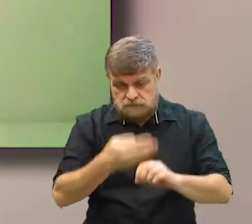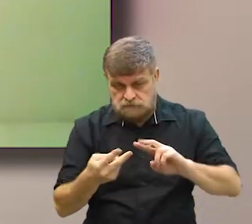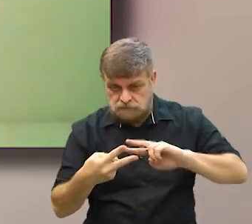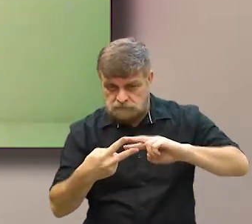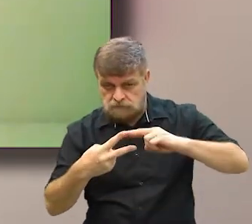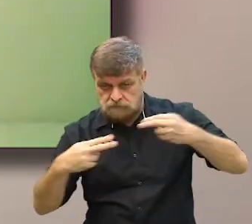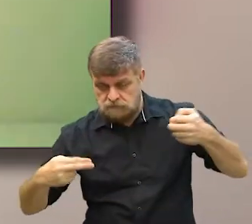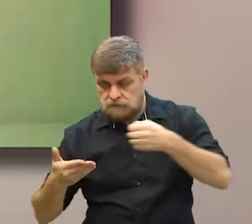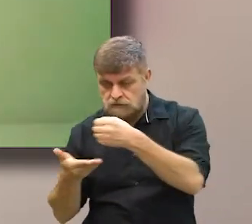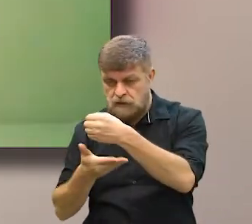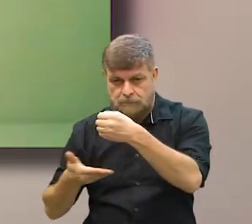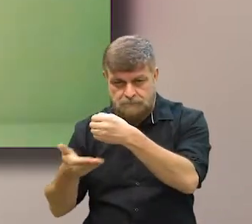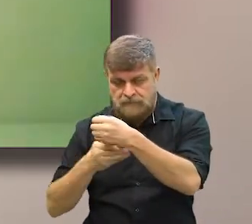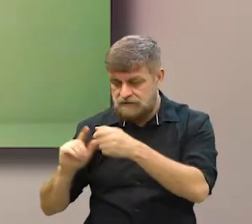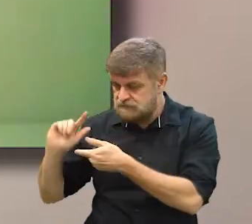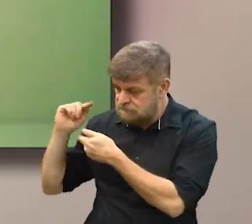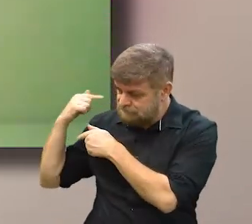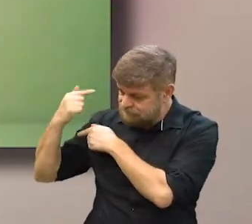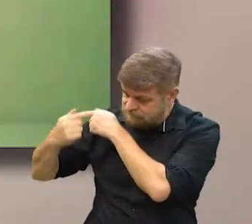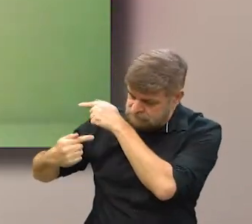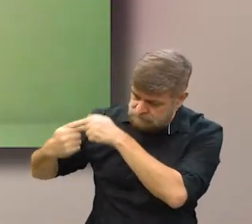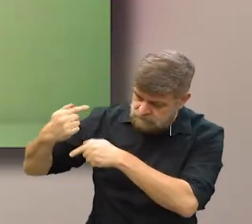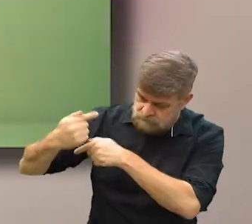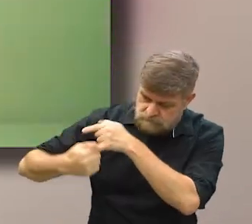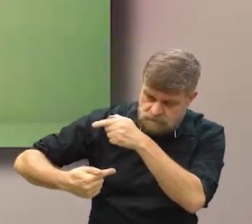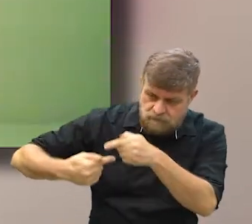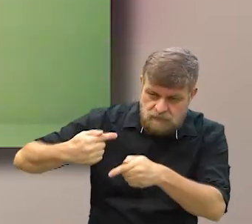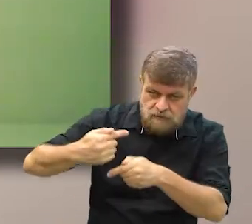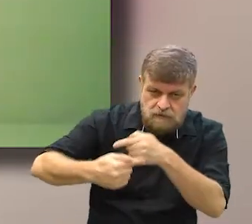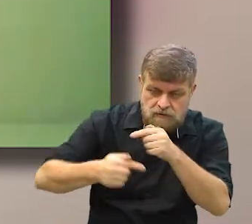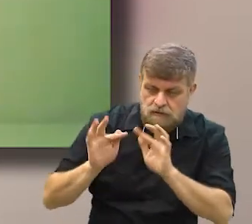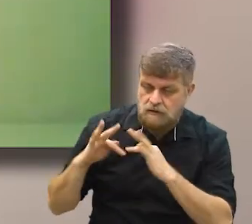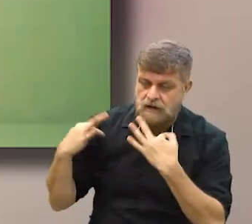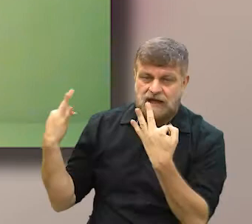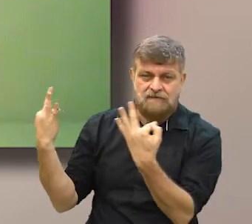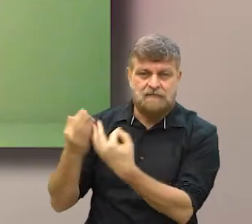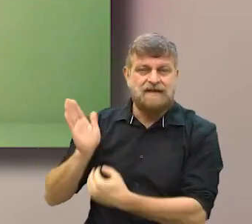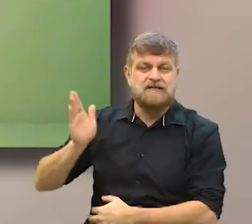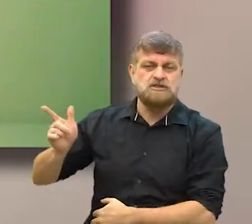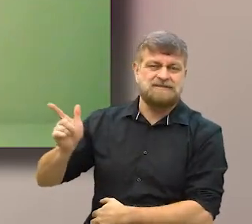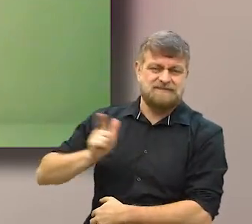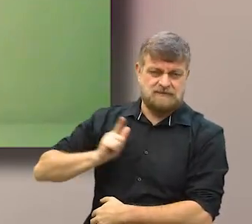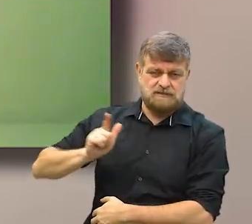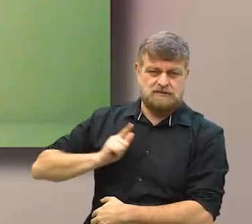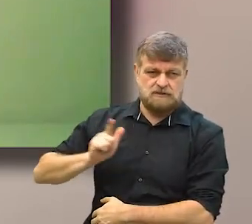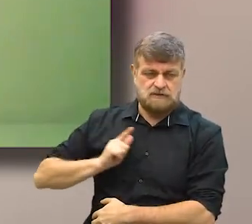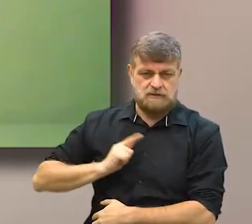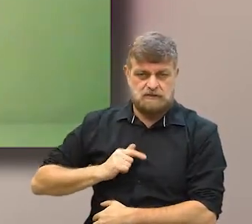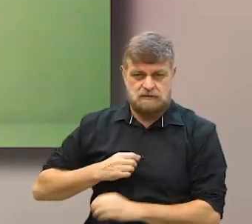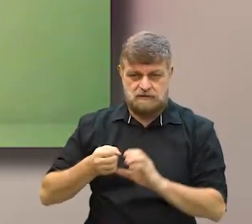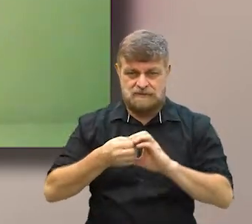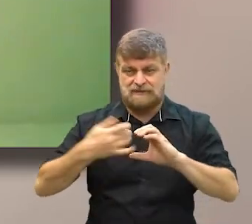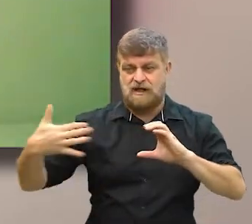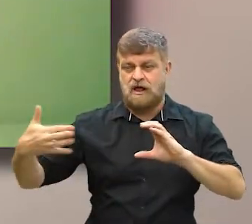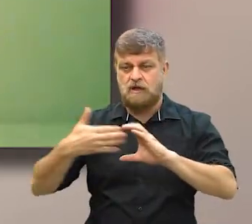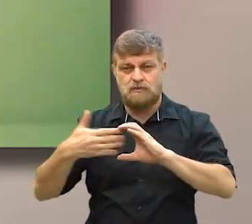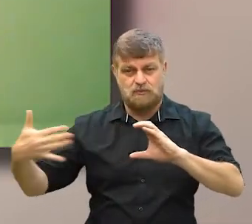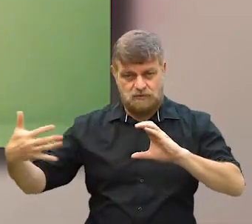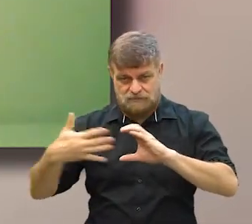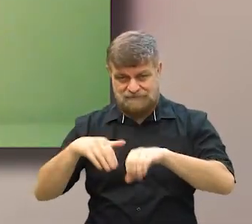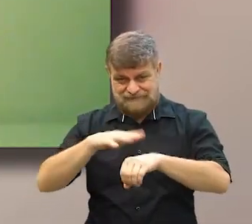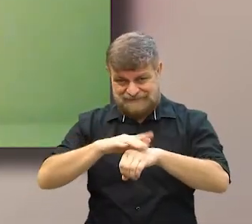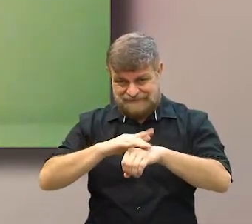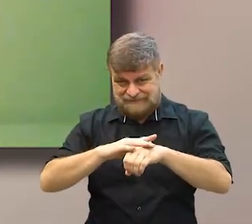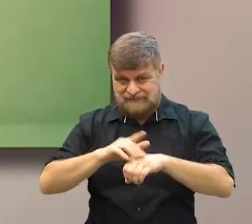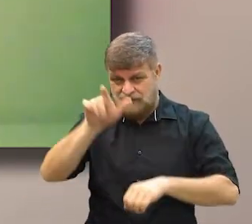cunho genético, que são originadas, transmitidas uma herança, doenças raras, raríssimas.